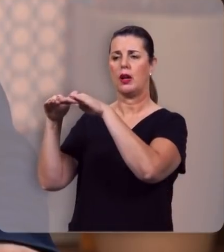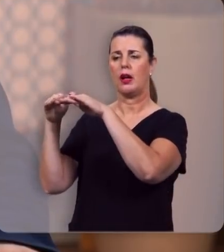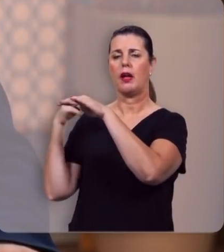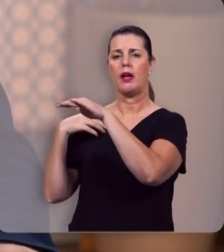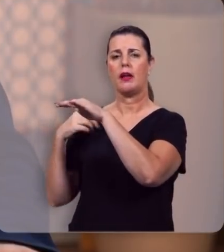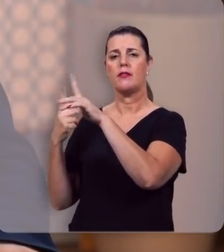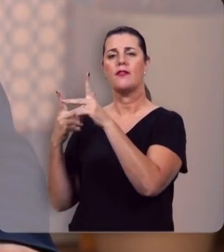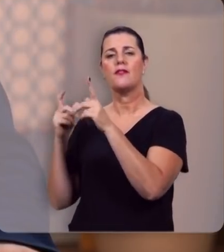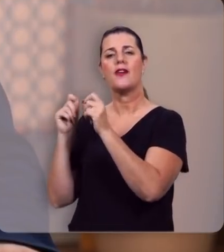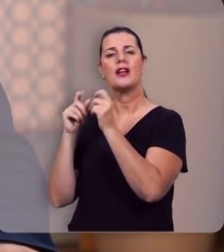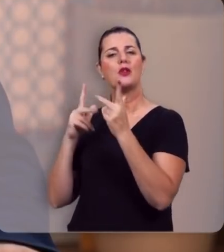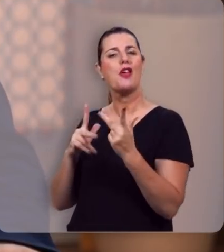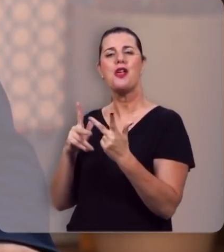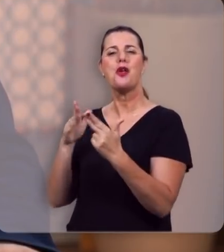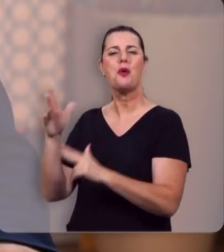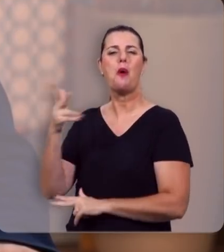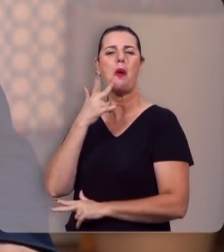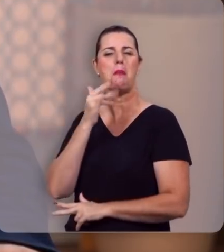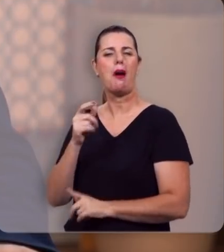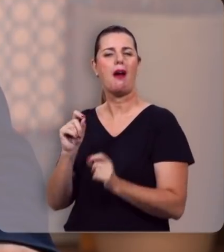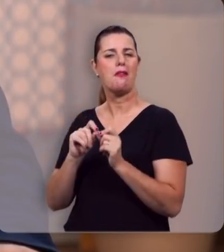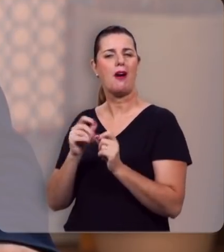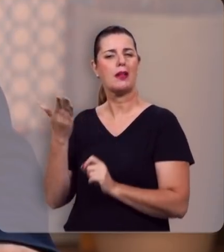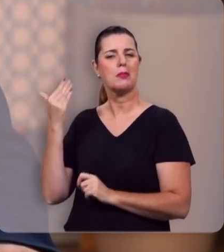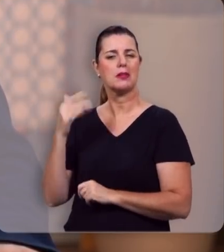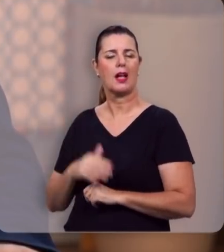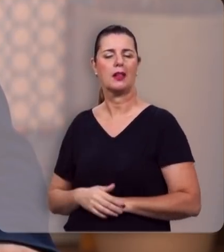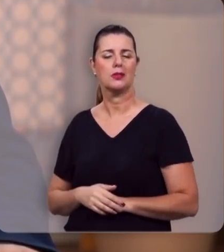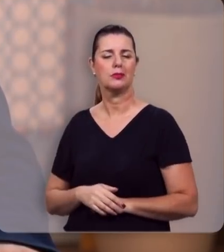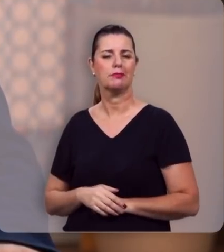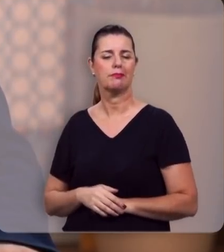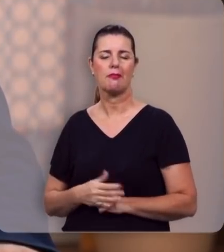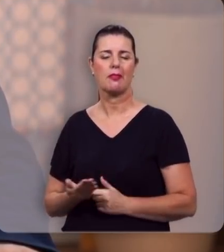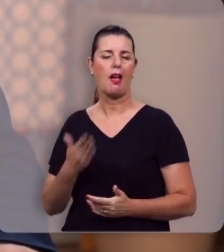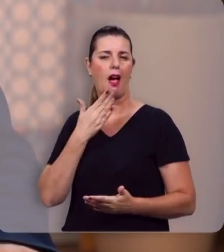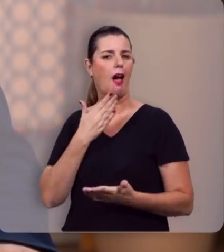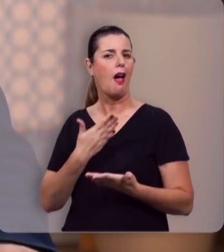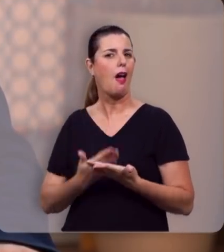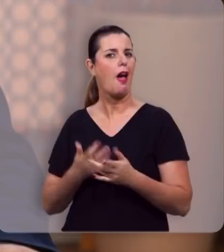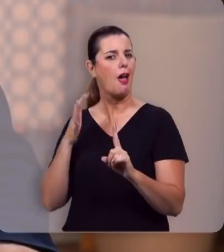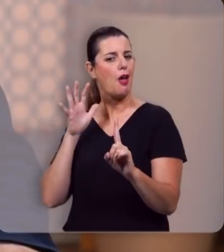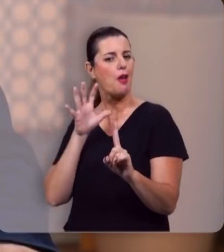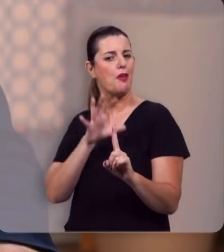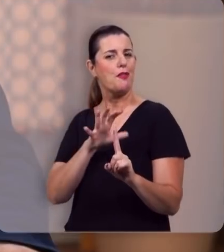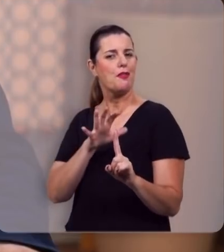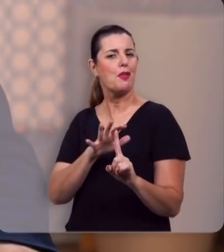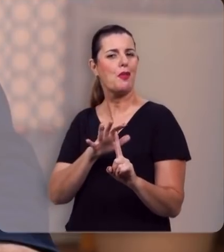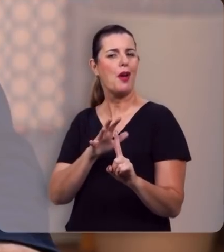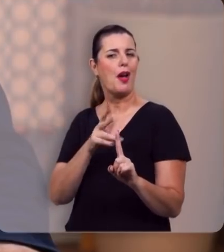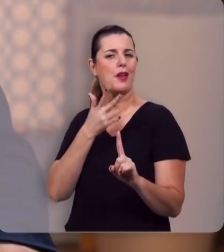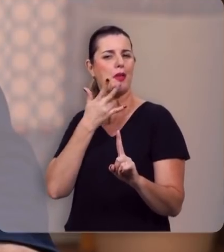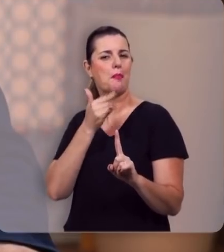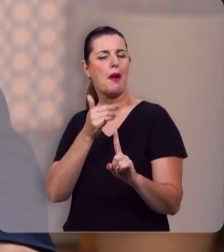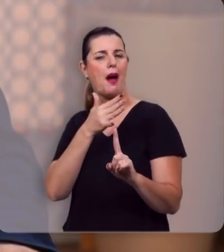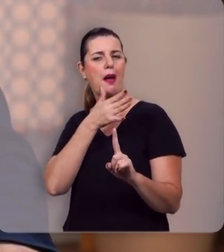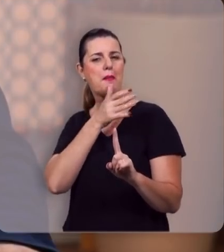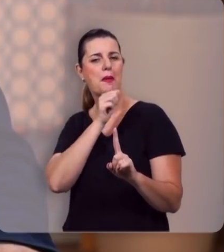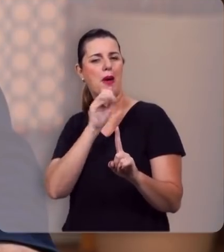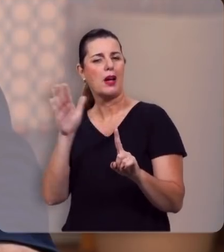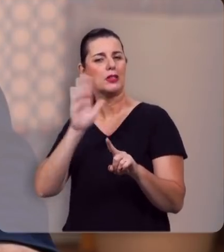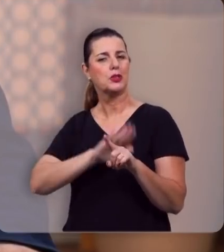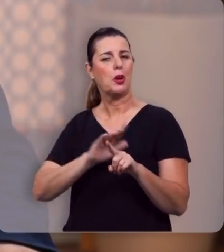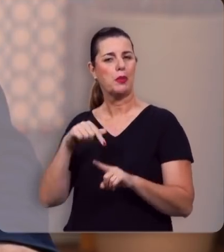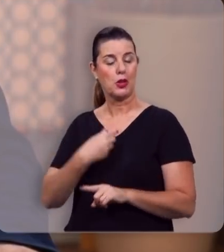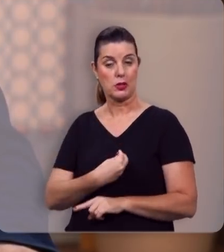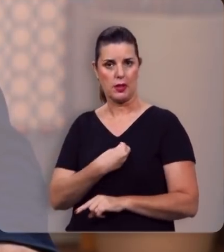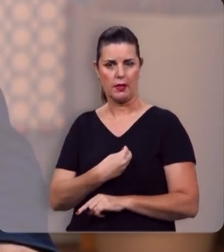atuam igualzinho ao que os seus pais faziam. É verdade. É impressionante a influência que os nossos pais têm sobre